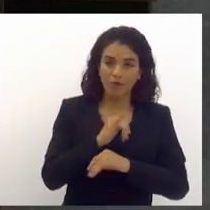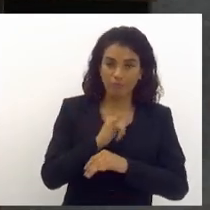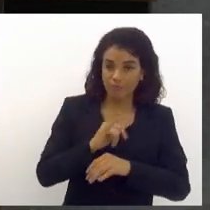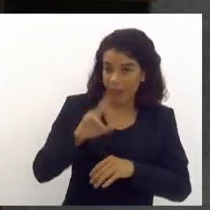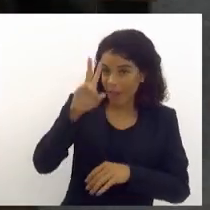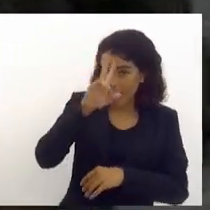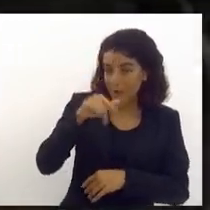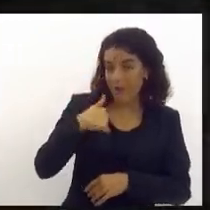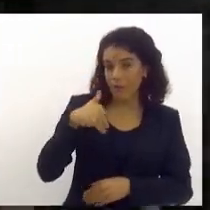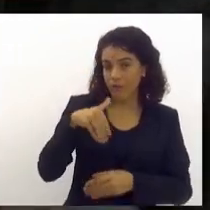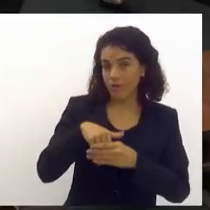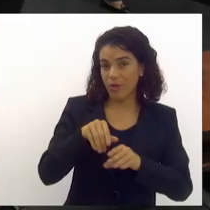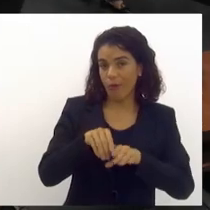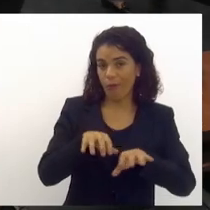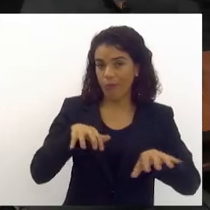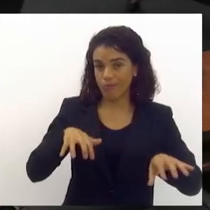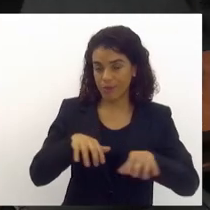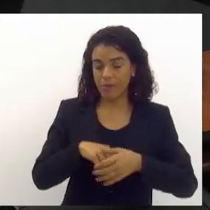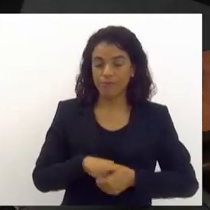favor. No último.